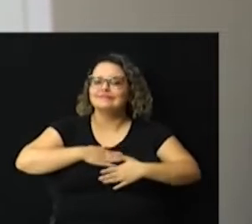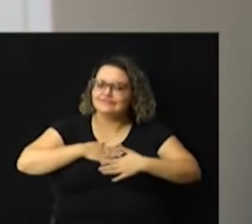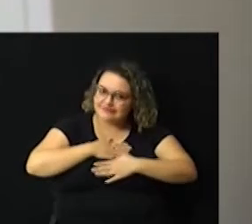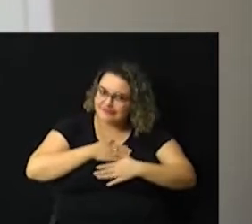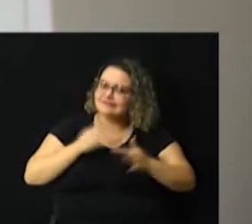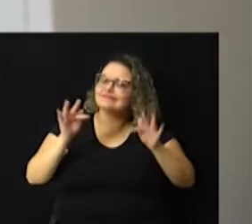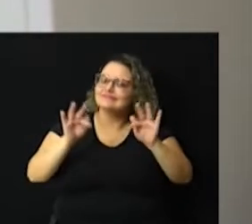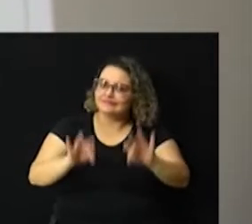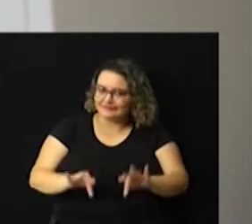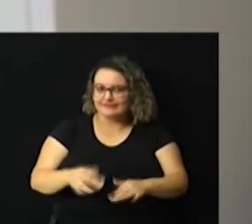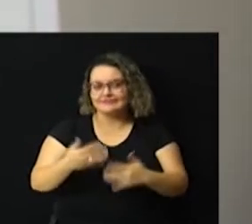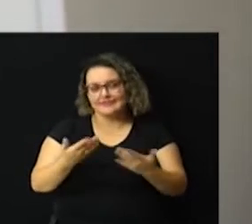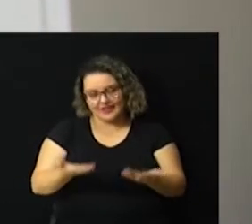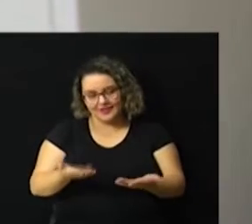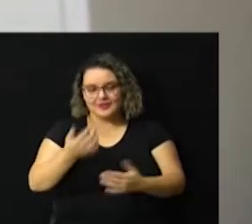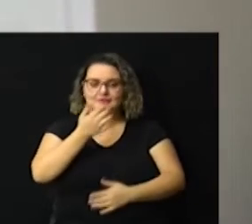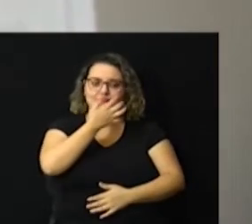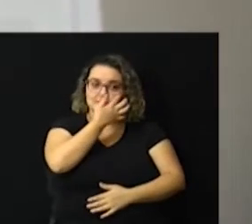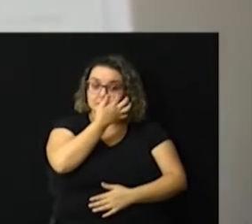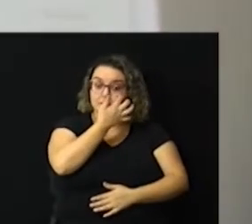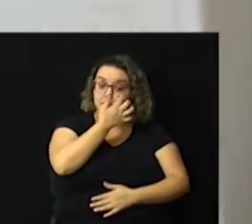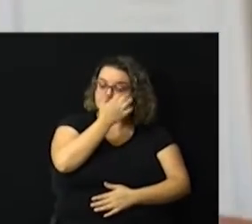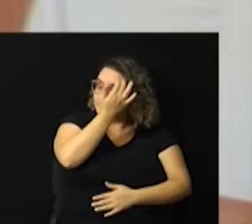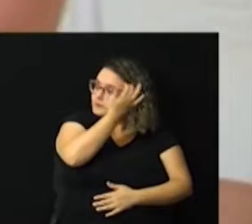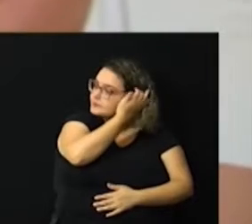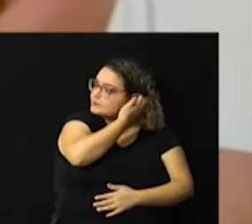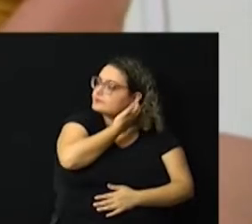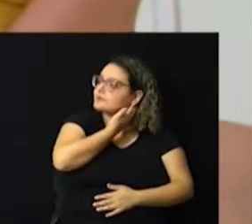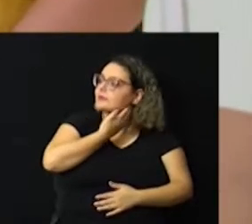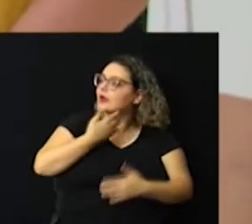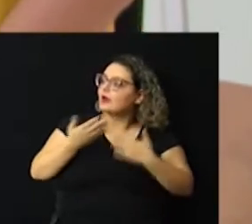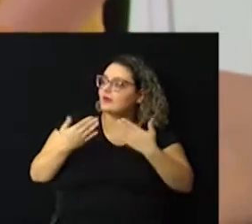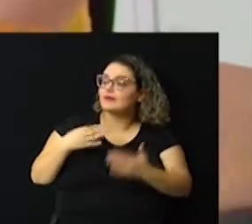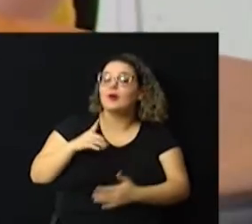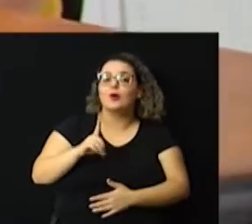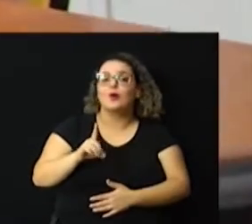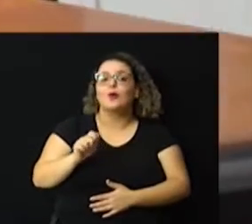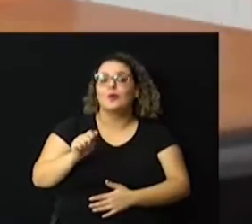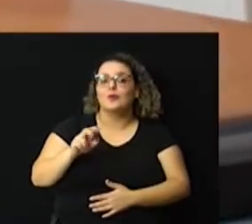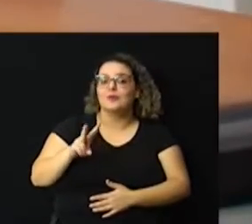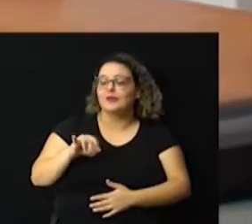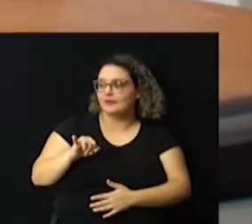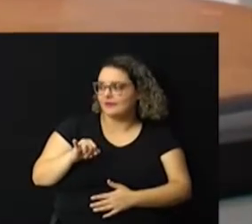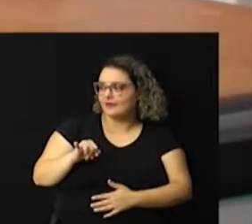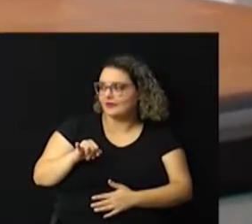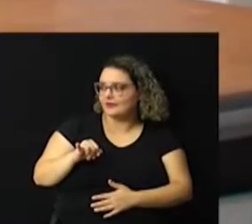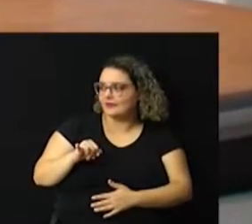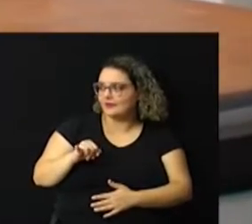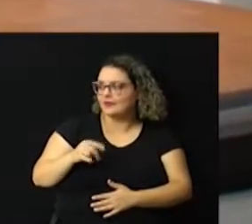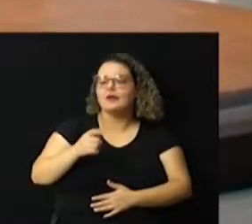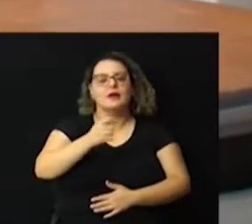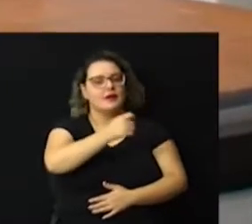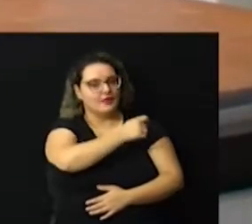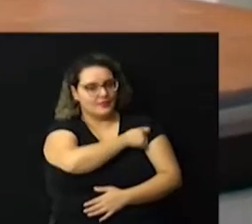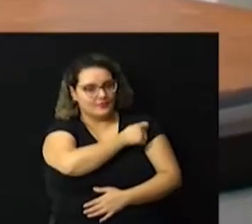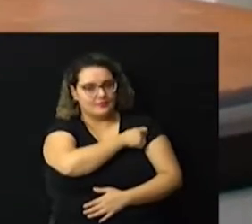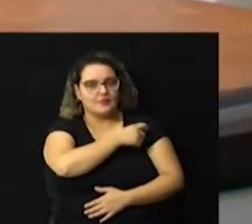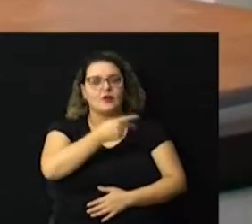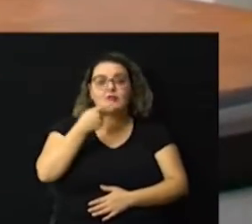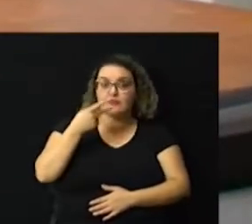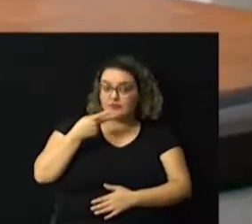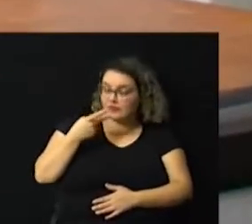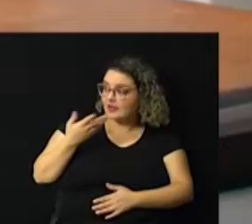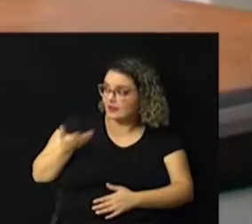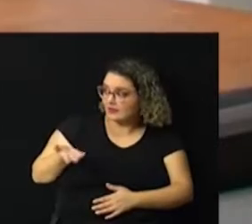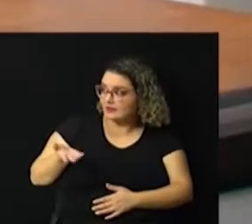na final agora. Bom, a gente vai conversar agora com o Davi, né? Sim. Davi é estudante, gostaria que você falasse